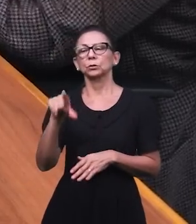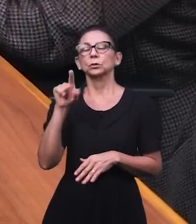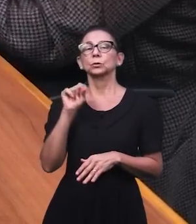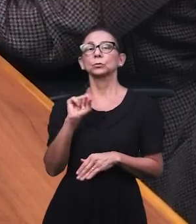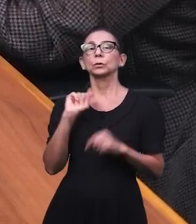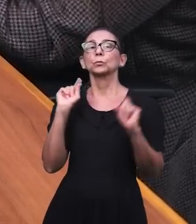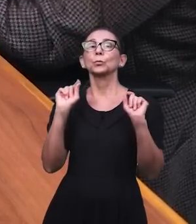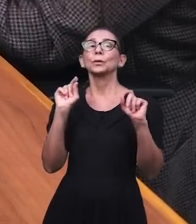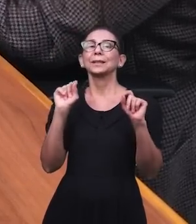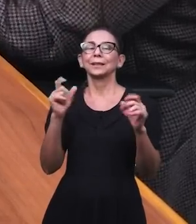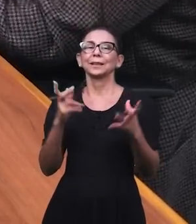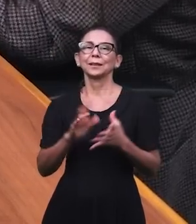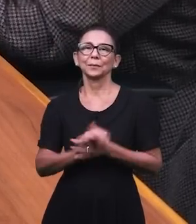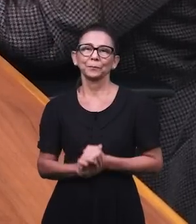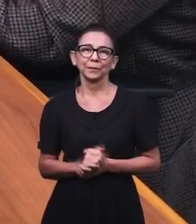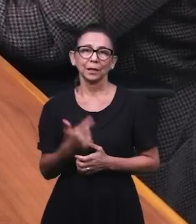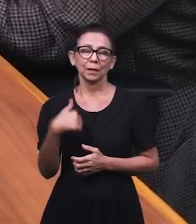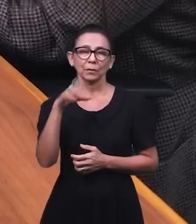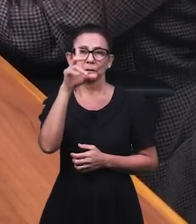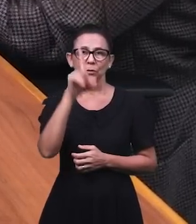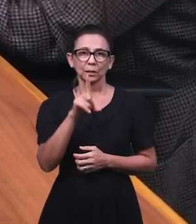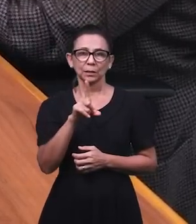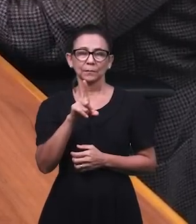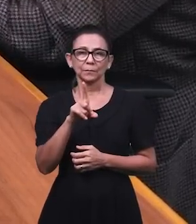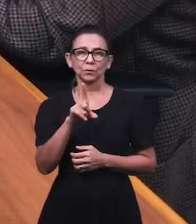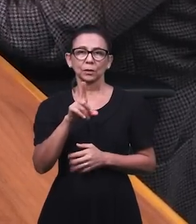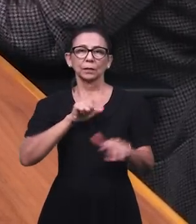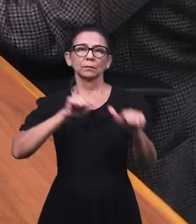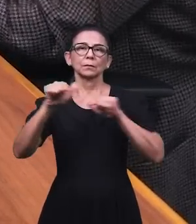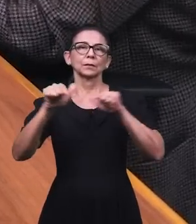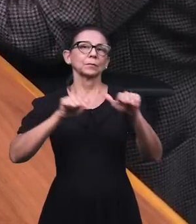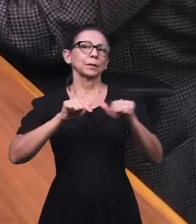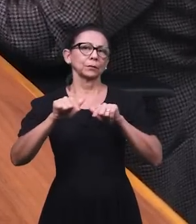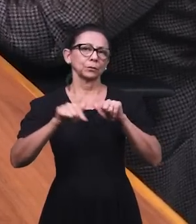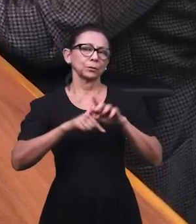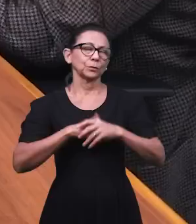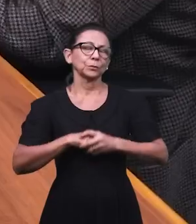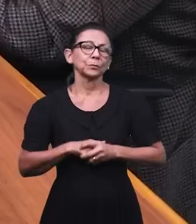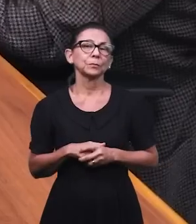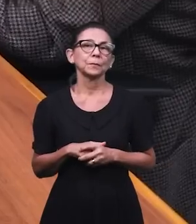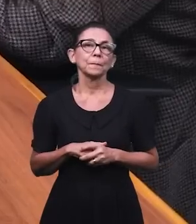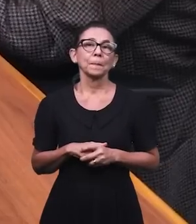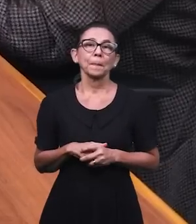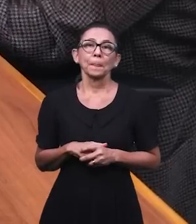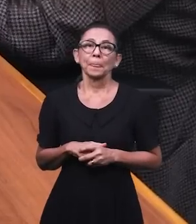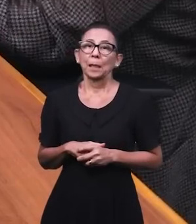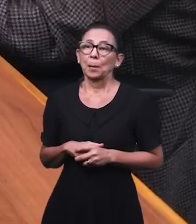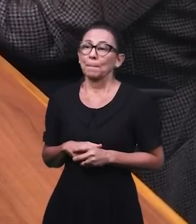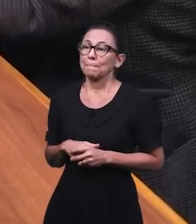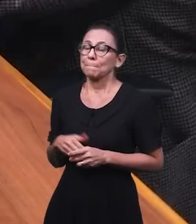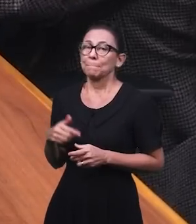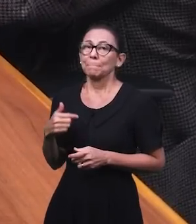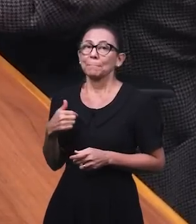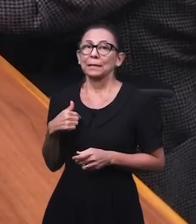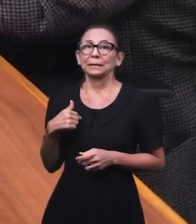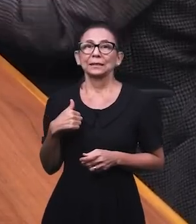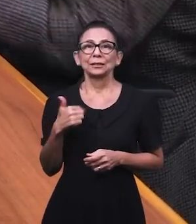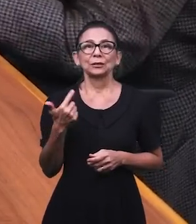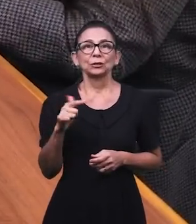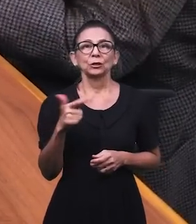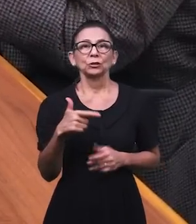iria prestar na segunda fase. E eu escolhi direito do trabalho. Só que eu não tinha tido processo de